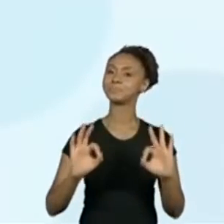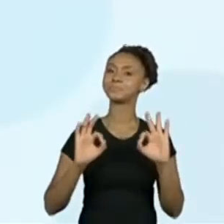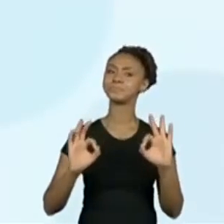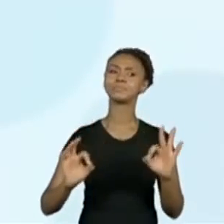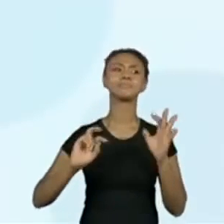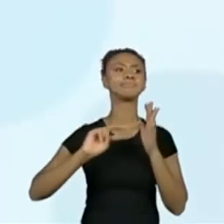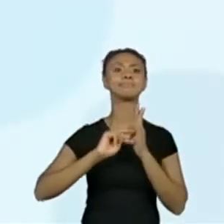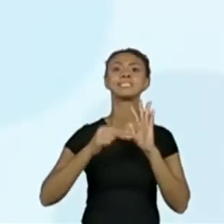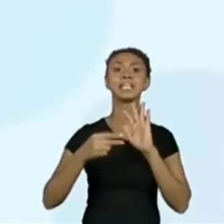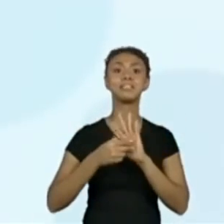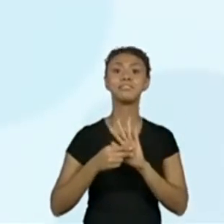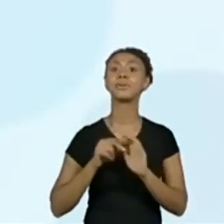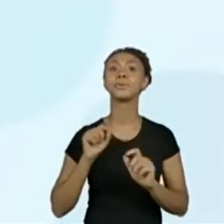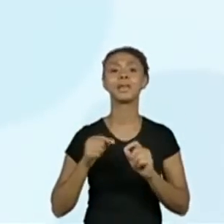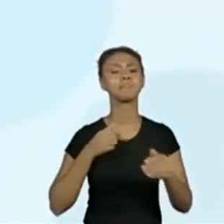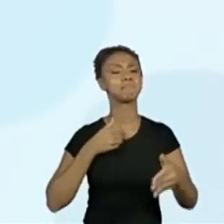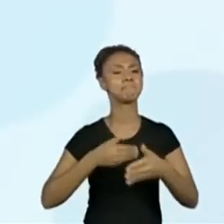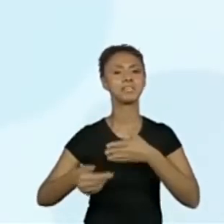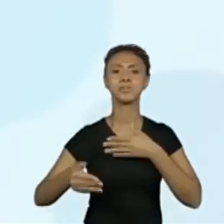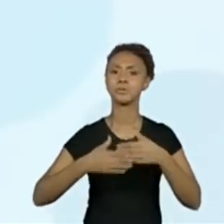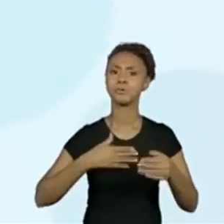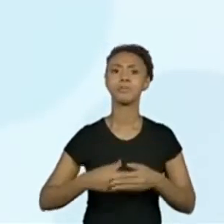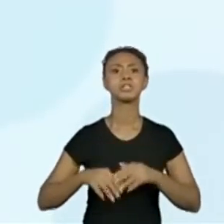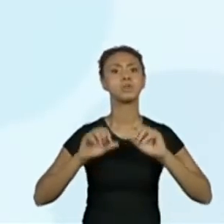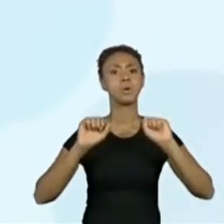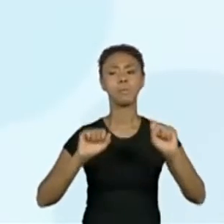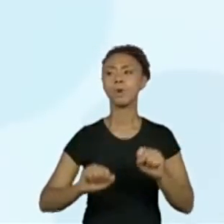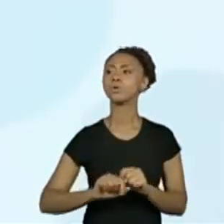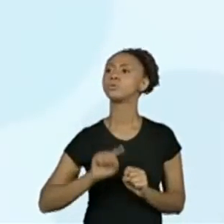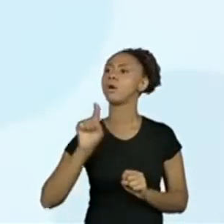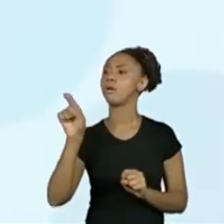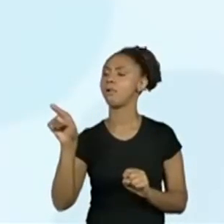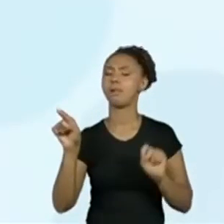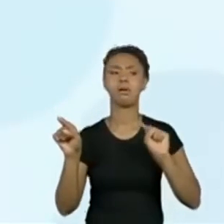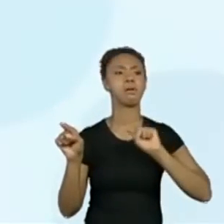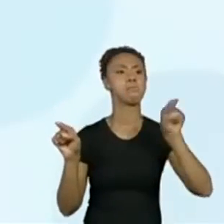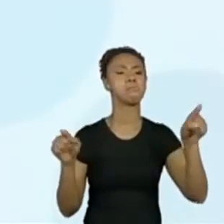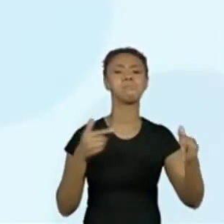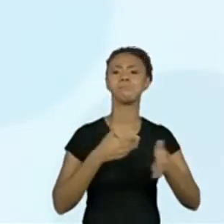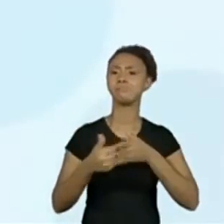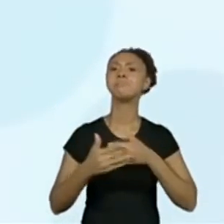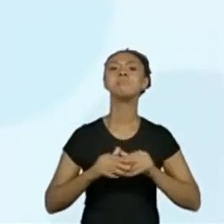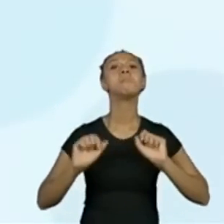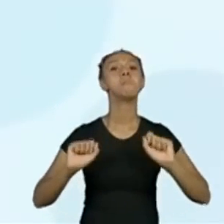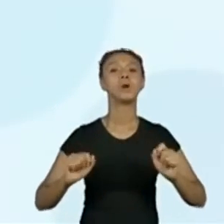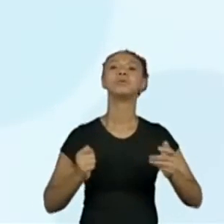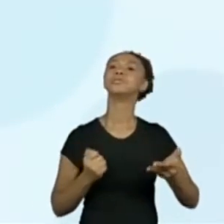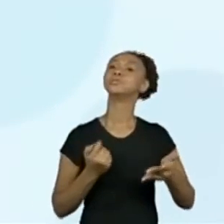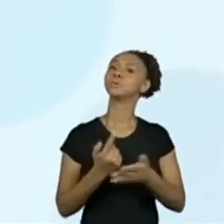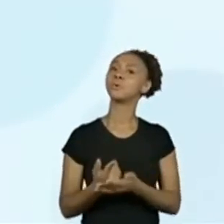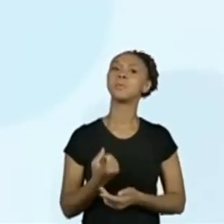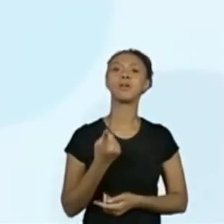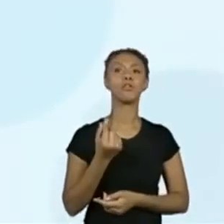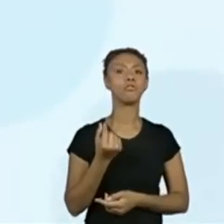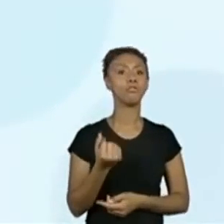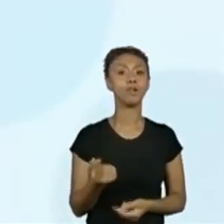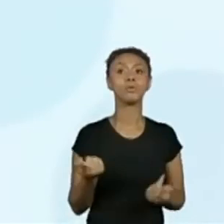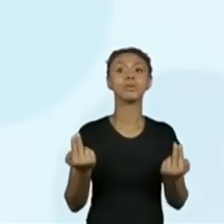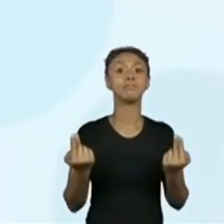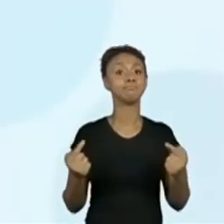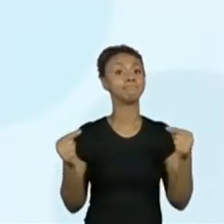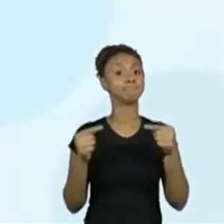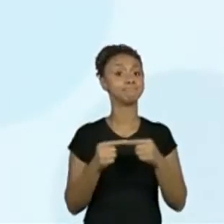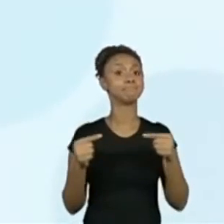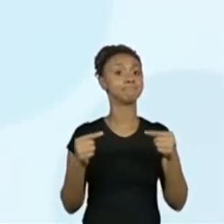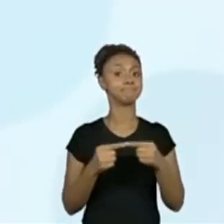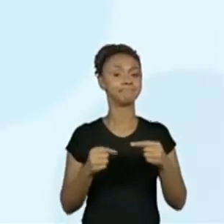dizer que tanto faz. Eu poderia comprar lá no Paulistinha ou aqui no Mineirinho, não é? Nos dois supermercados custa